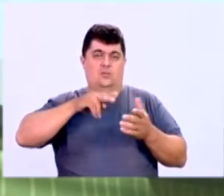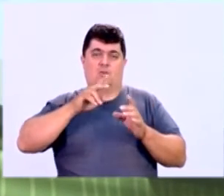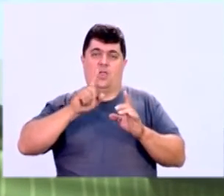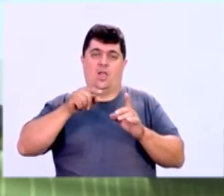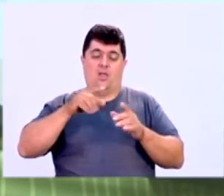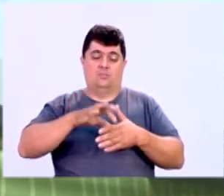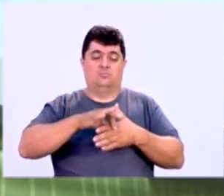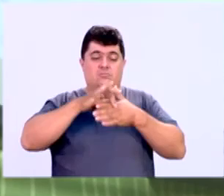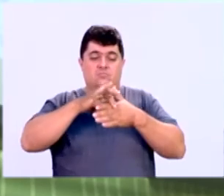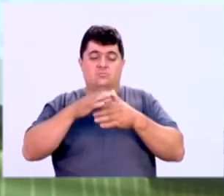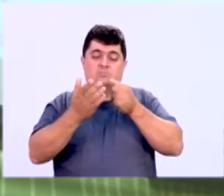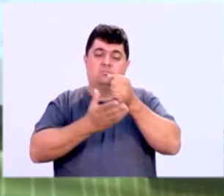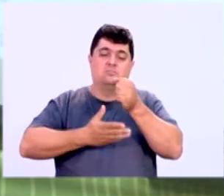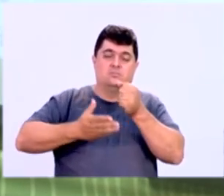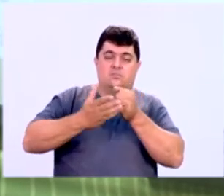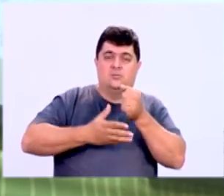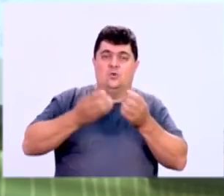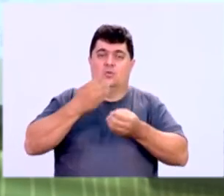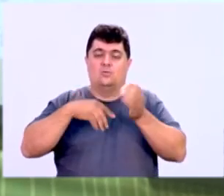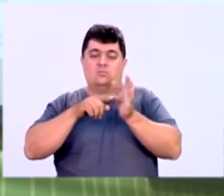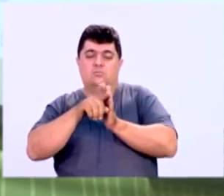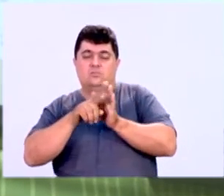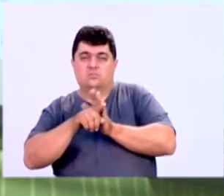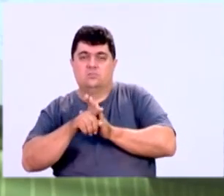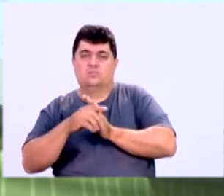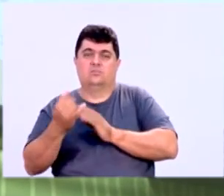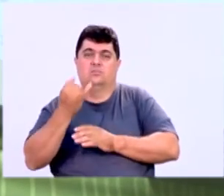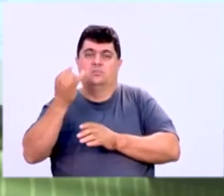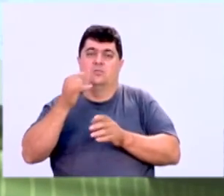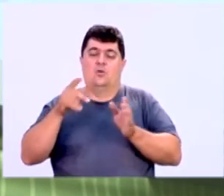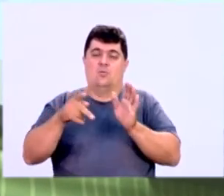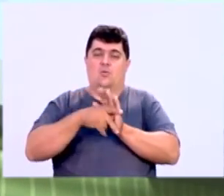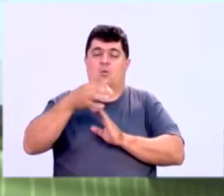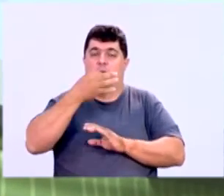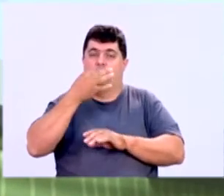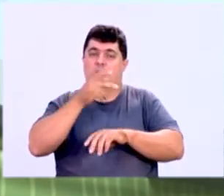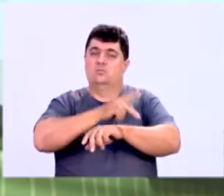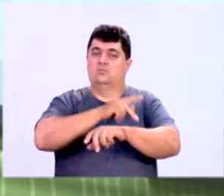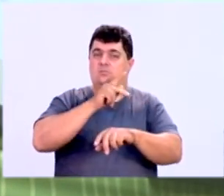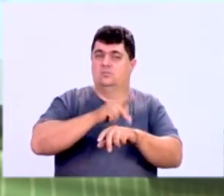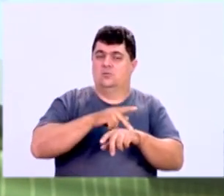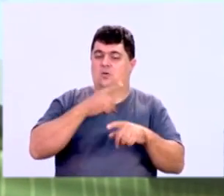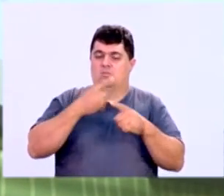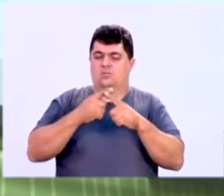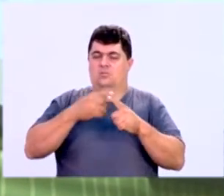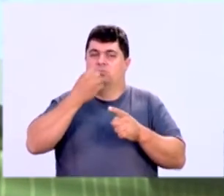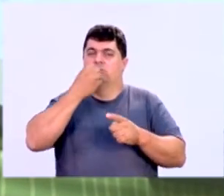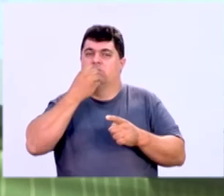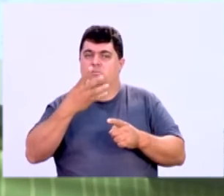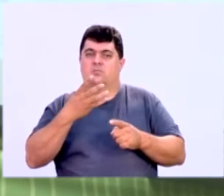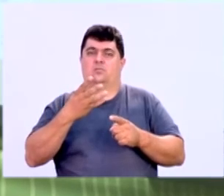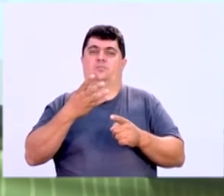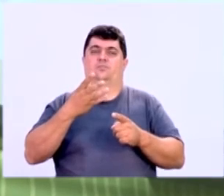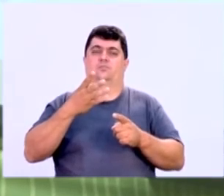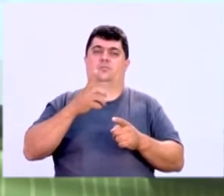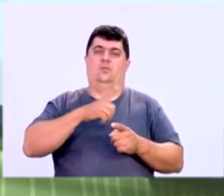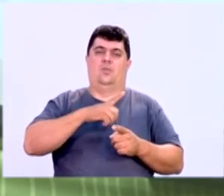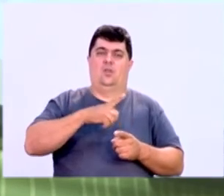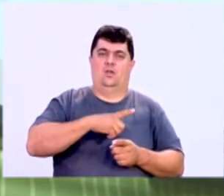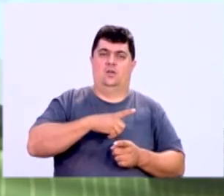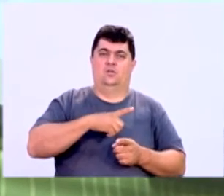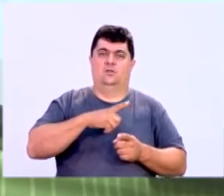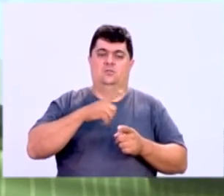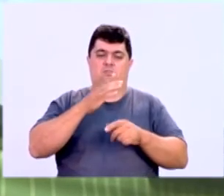sim o princípio do uso da pesquisa como uma proposta pedagógica, os benefícios que esse tipo de aula, esse tipo